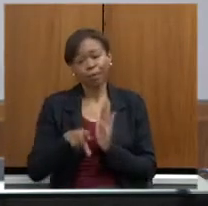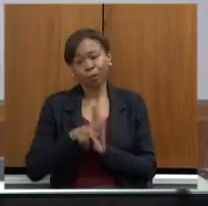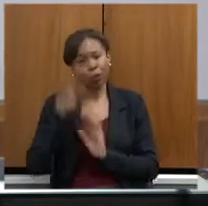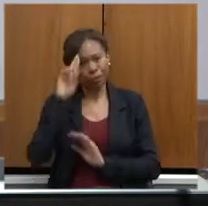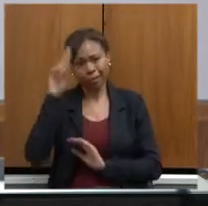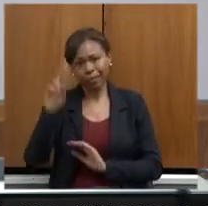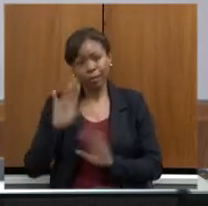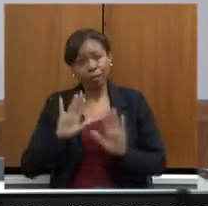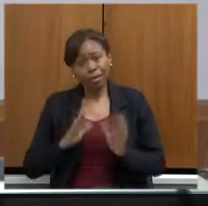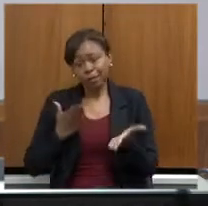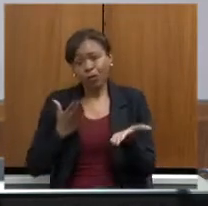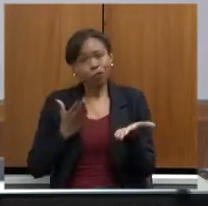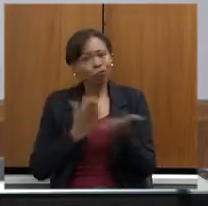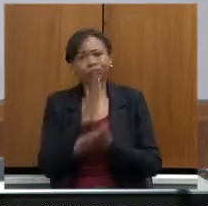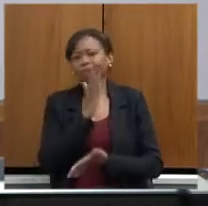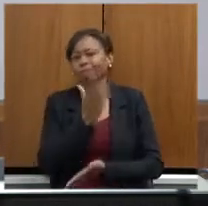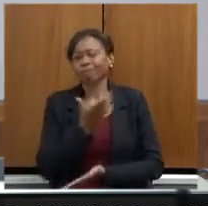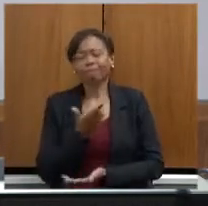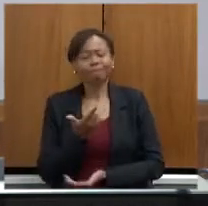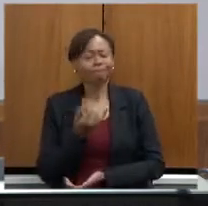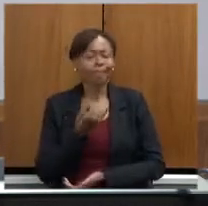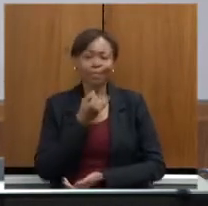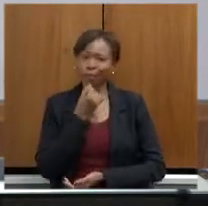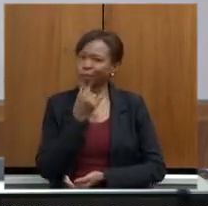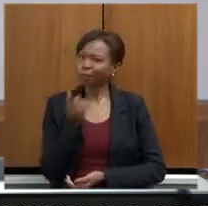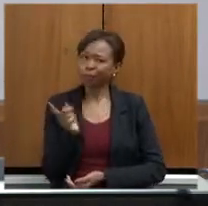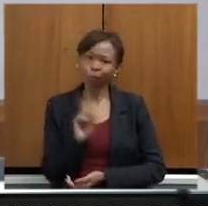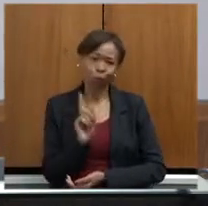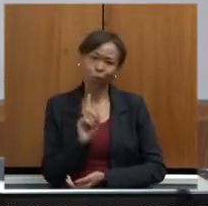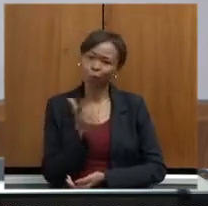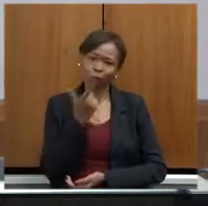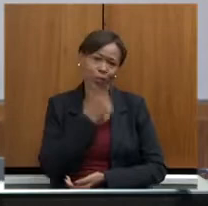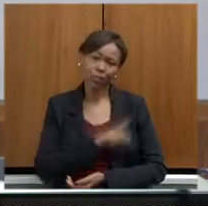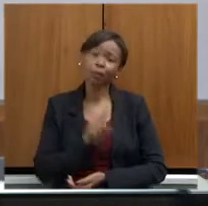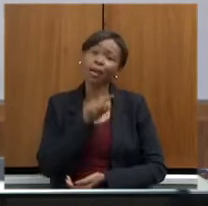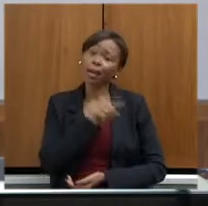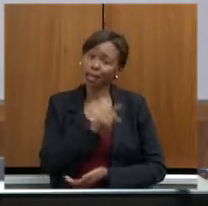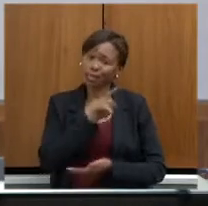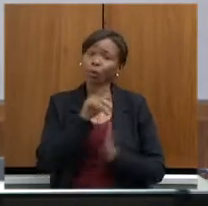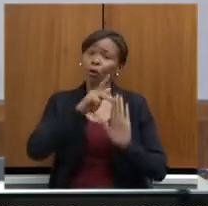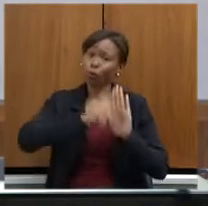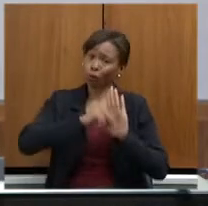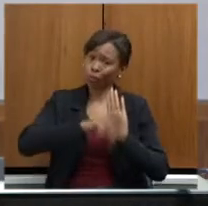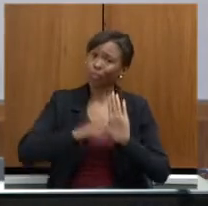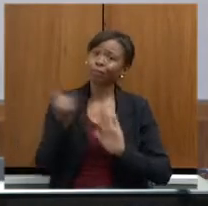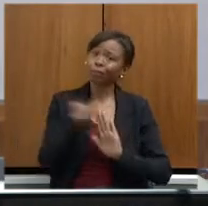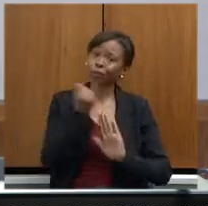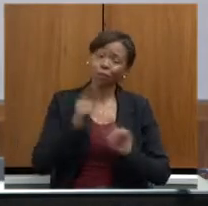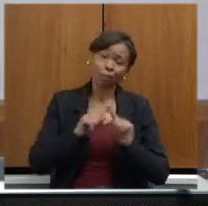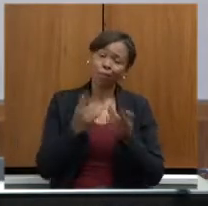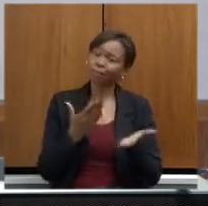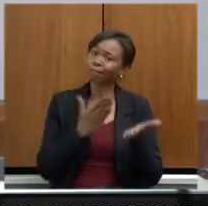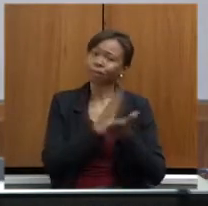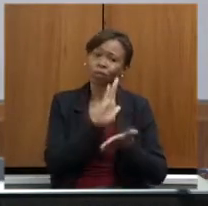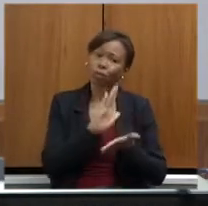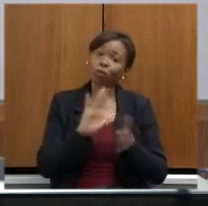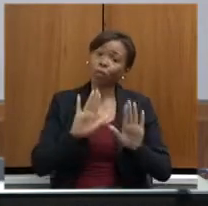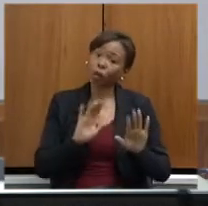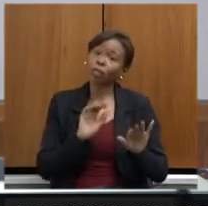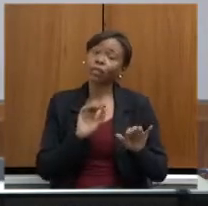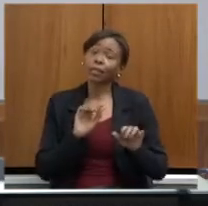aprovar esse projeto que seria muito importante que a gente conseguiria dar uma alavancada maior então não estão contando aí